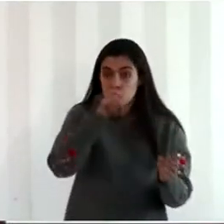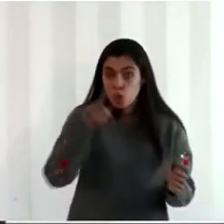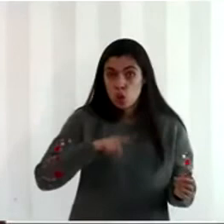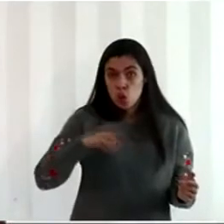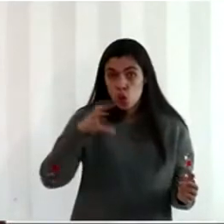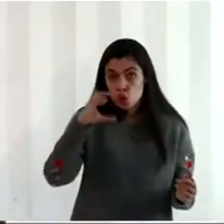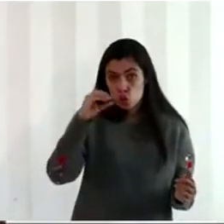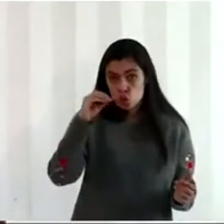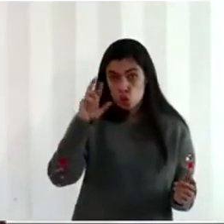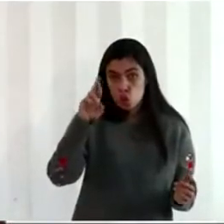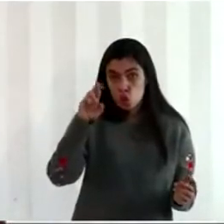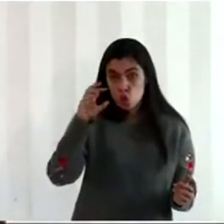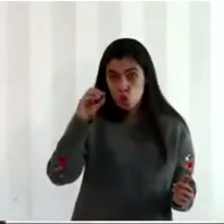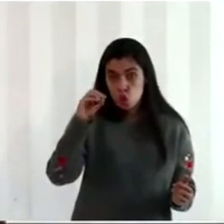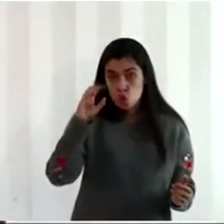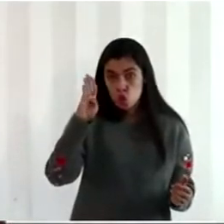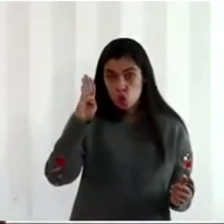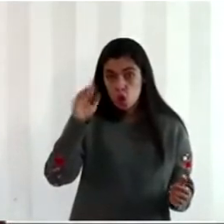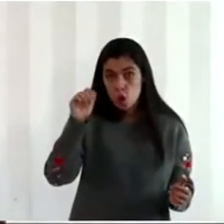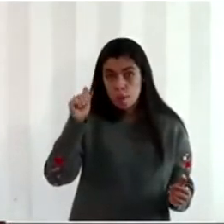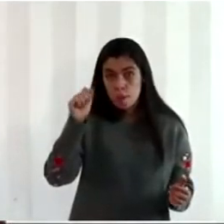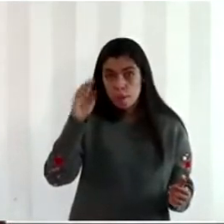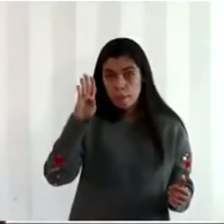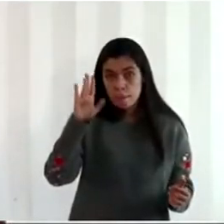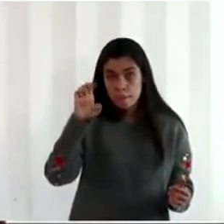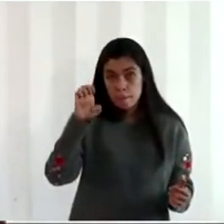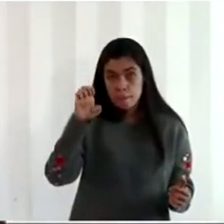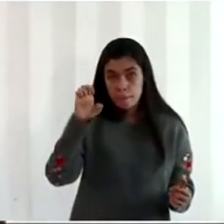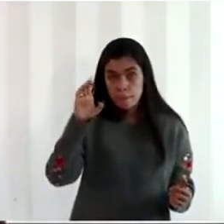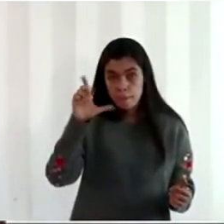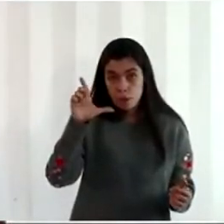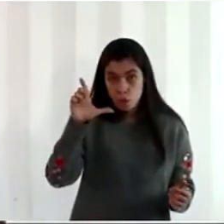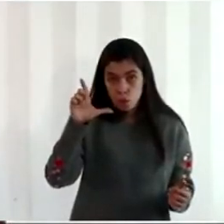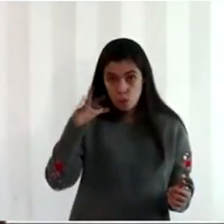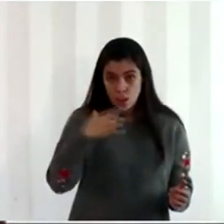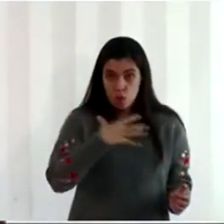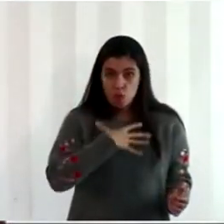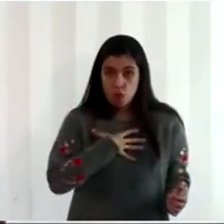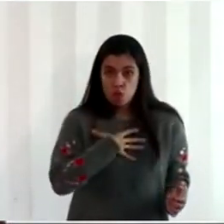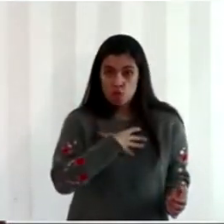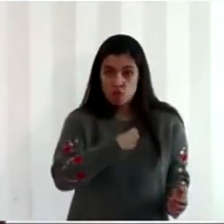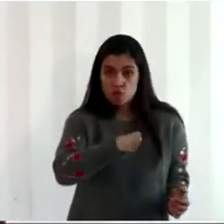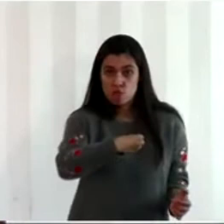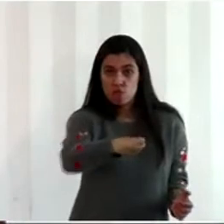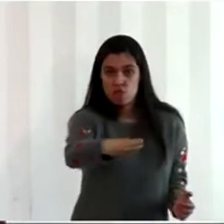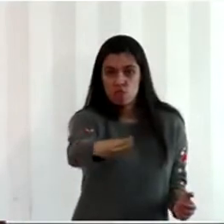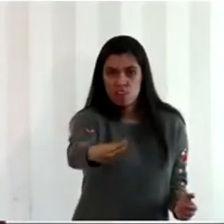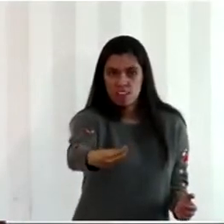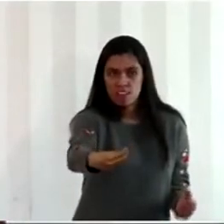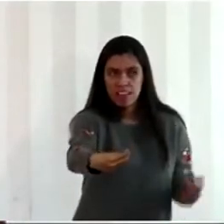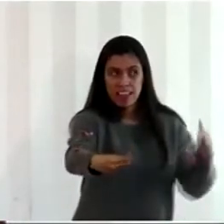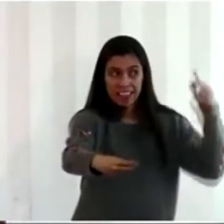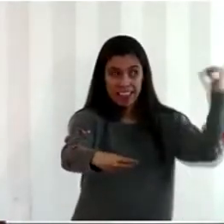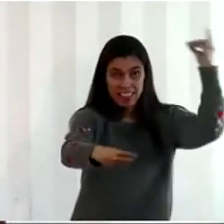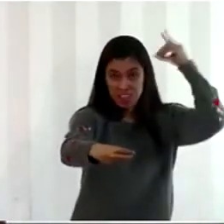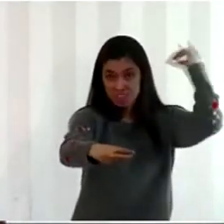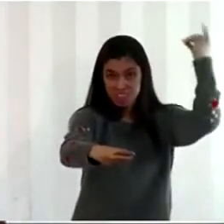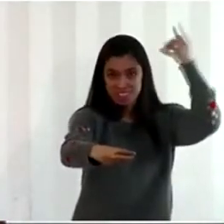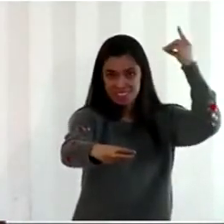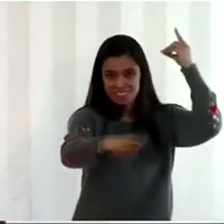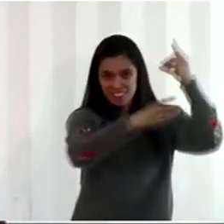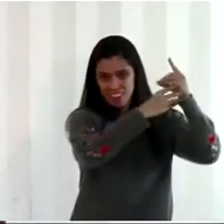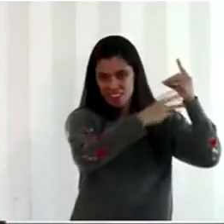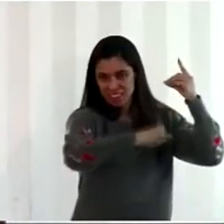templo, da restauração do templo, da reconstrução do templo, mas a mensagem mais importante do livro do profeta Ageu não era a construção do